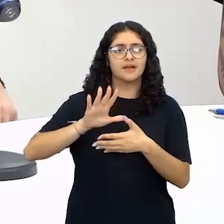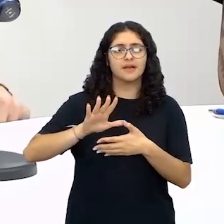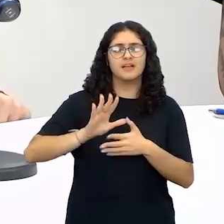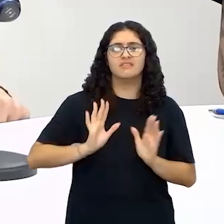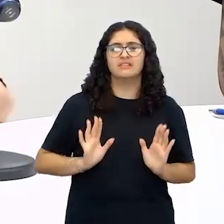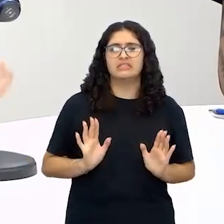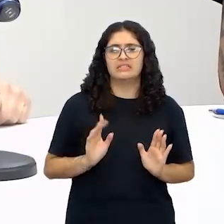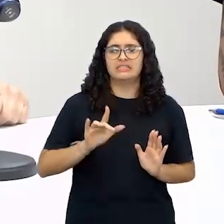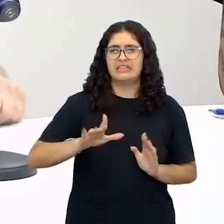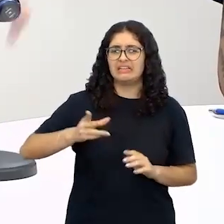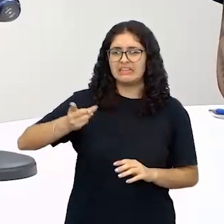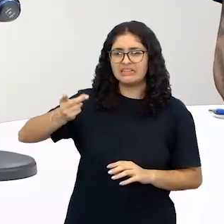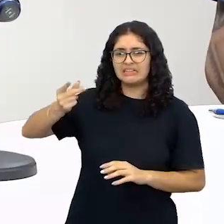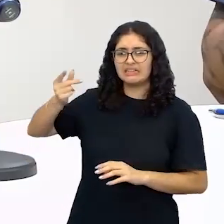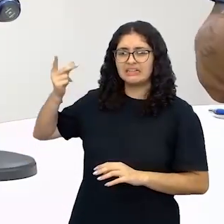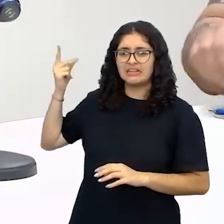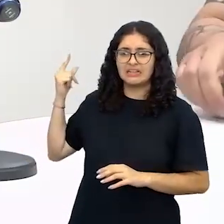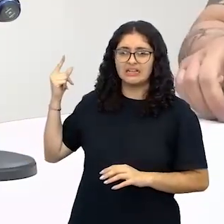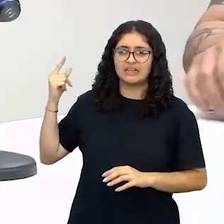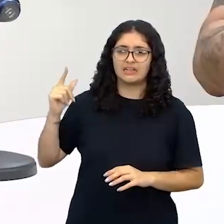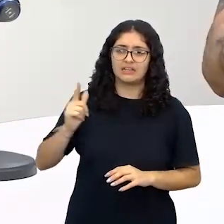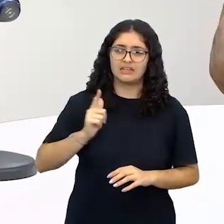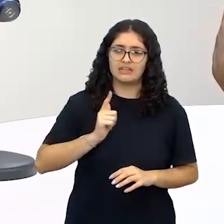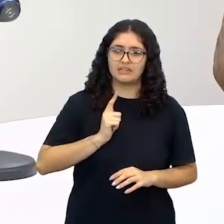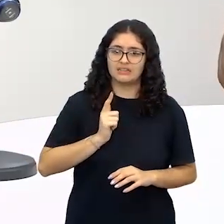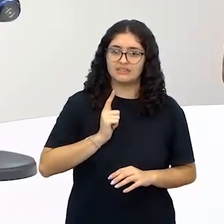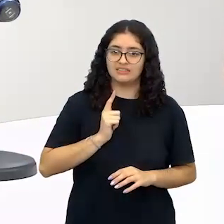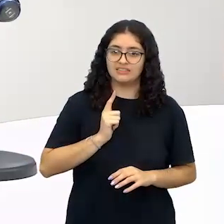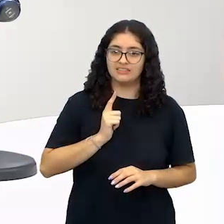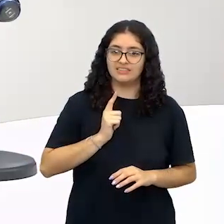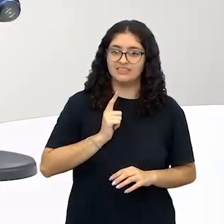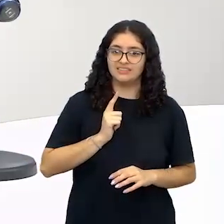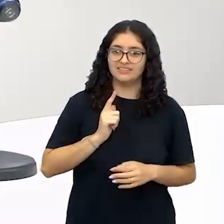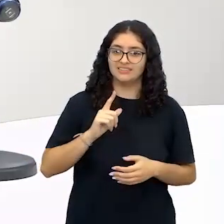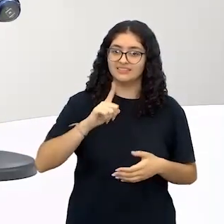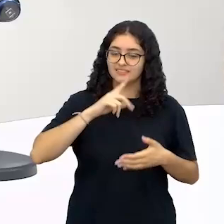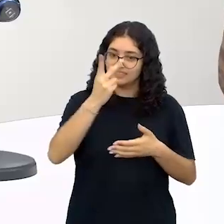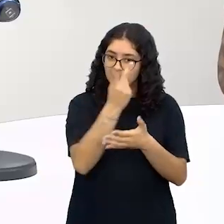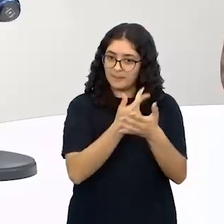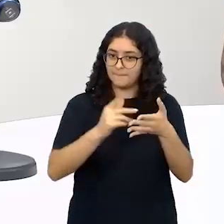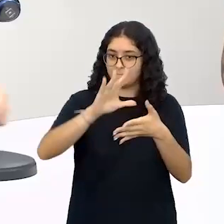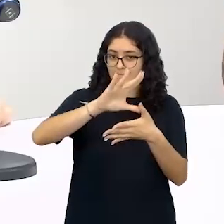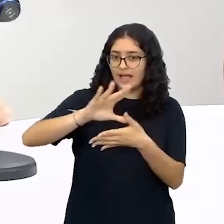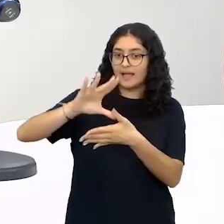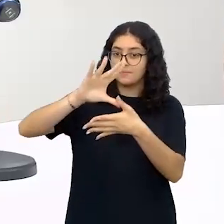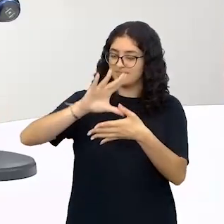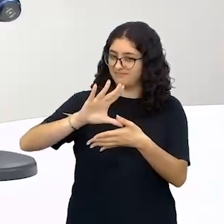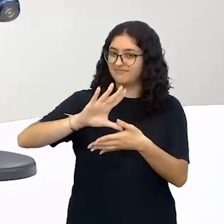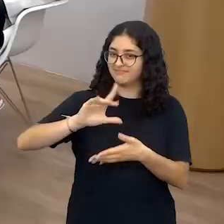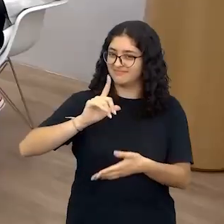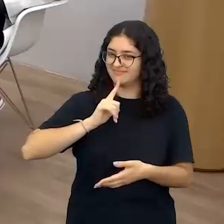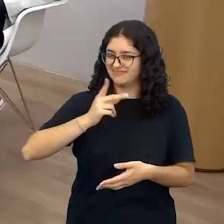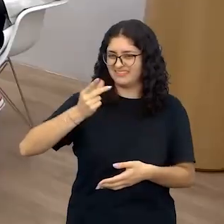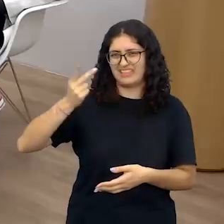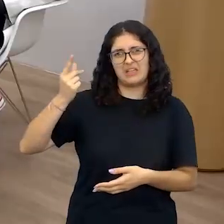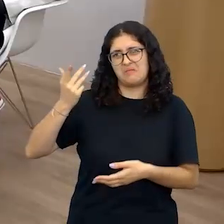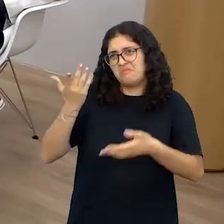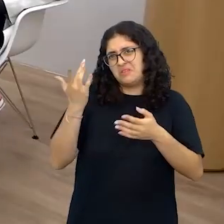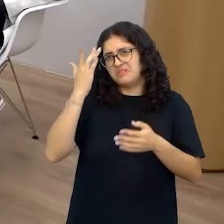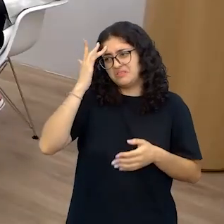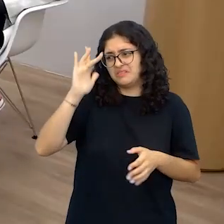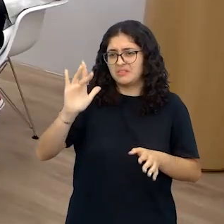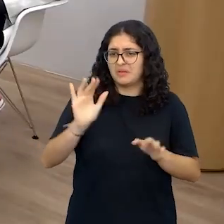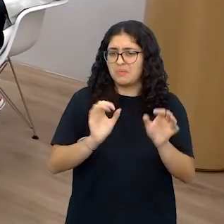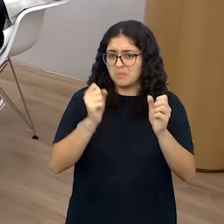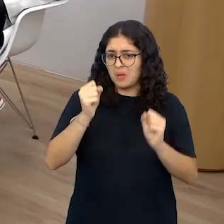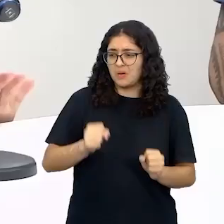coisas antigas, né, que tem aquele esquadro que você desenha o mapa e tal. Tem ainda isso? Pode ser que tenha aí por